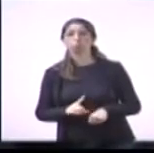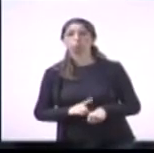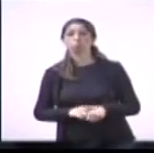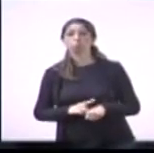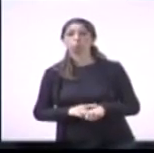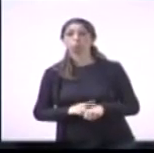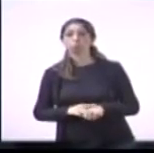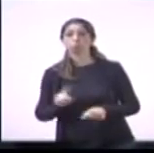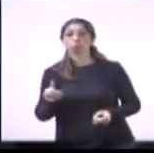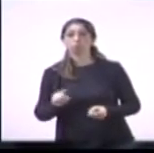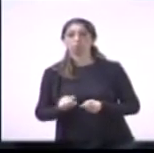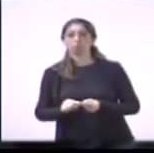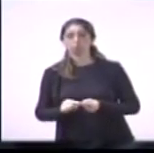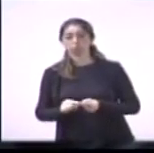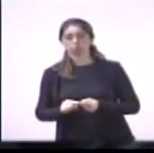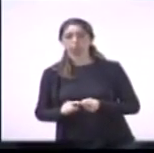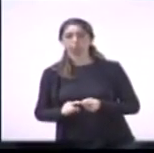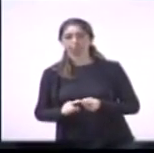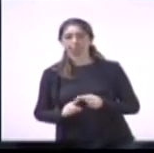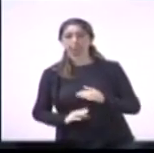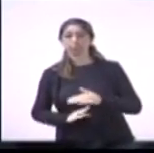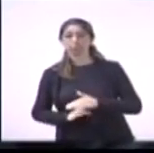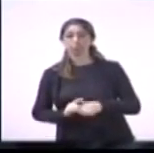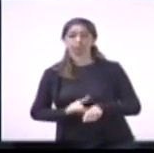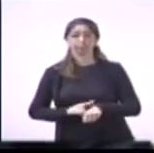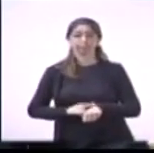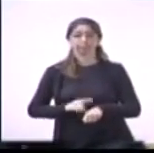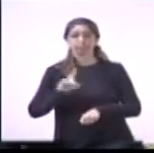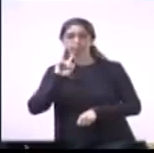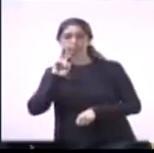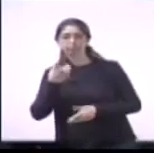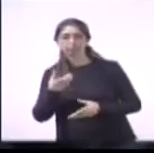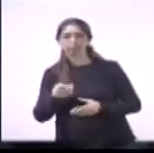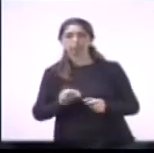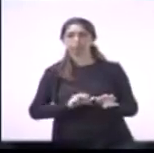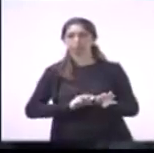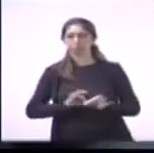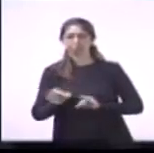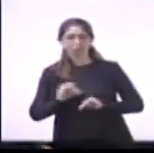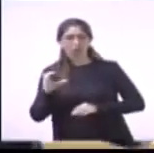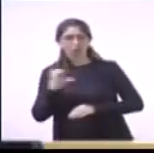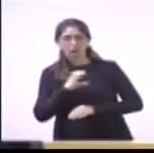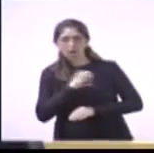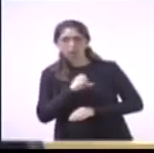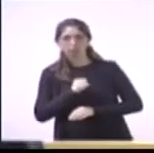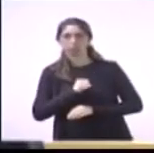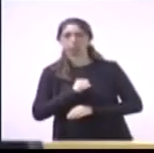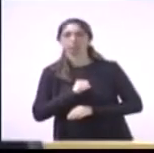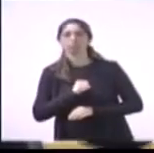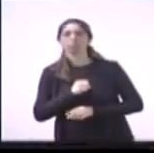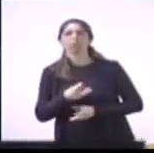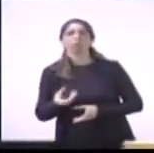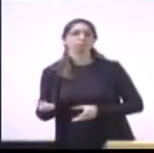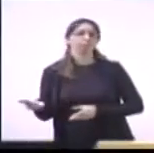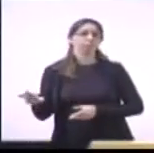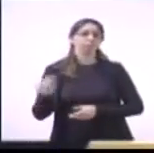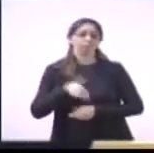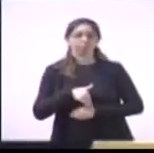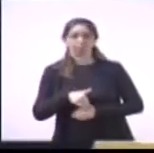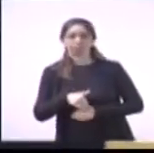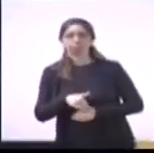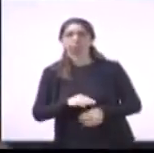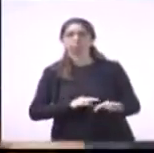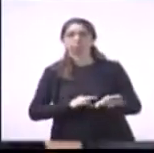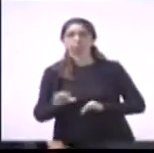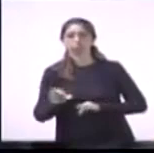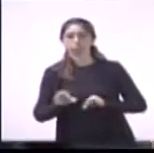pouco tempo, elaborar e mandar para essa casa o Plano Municipal de Educação. Nós